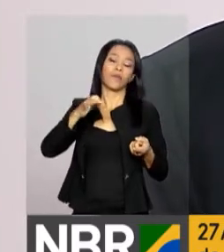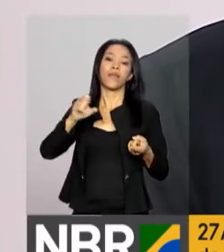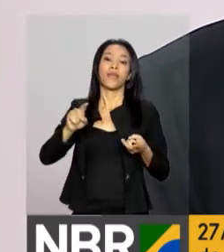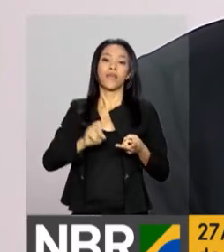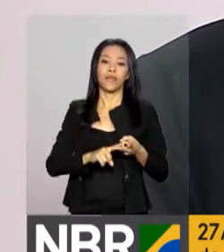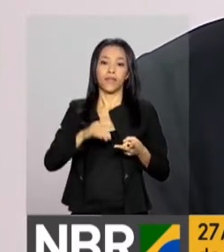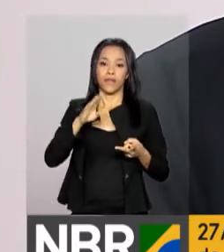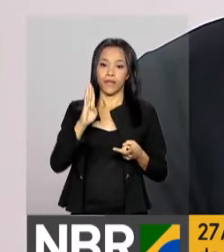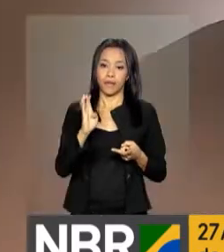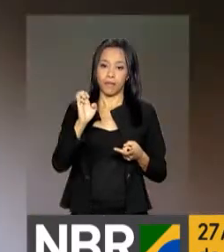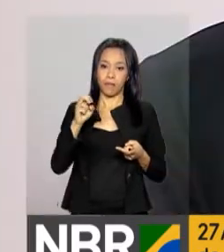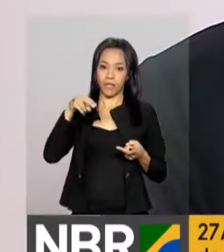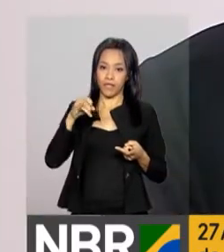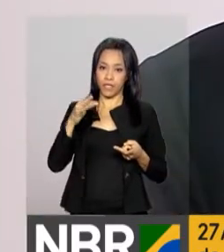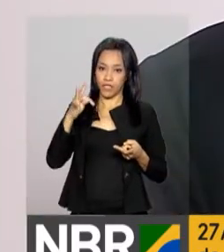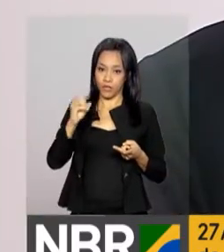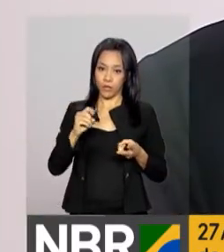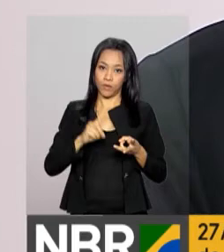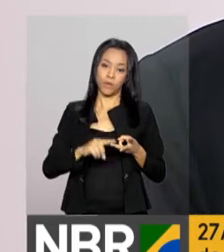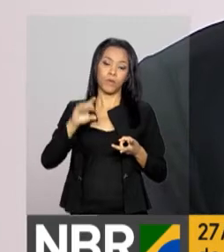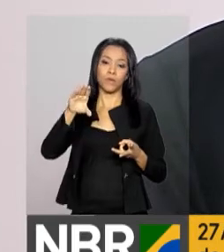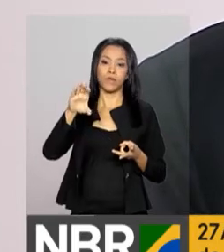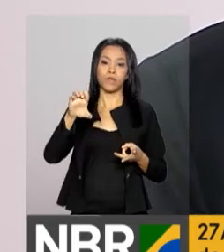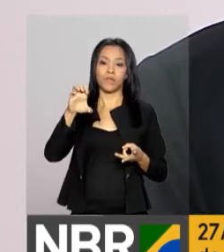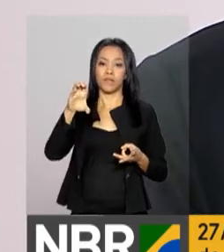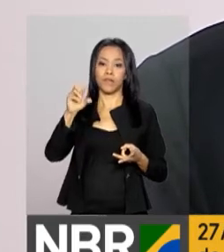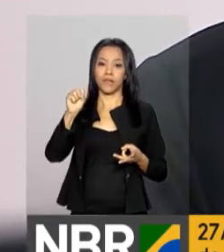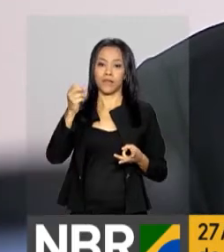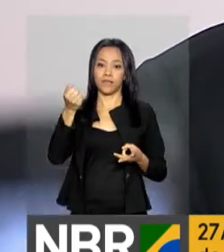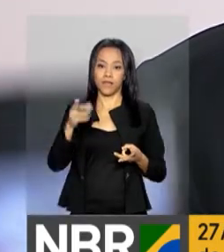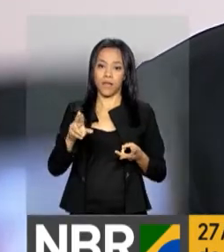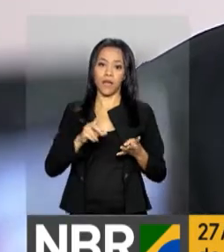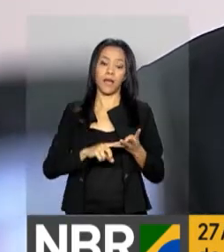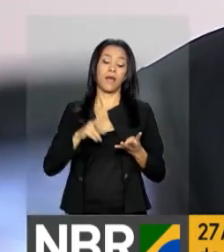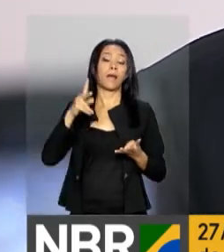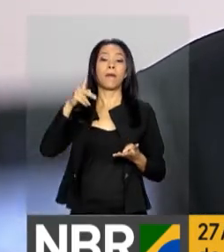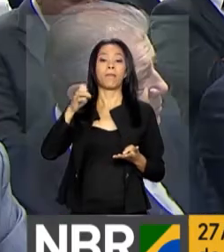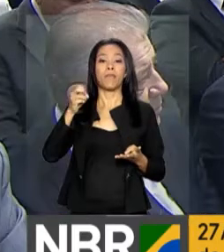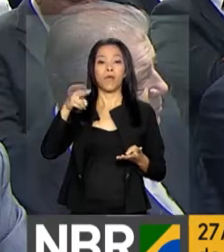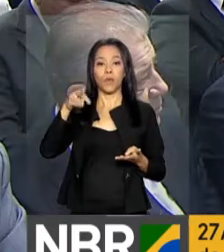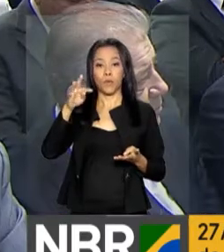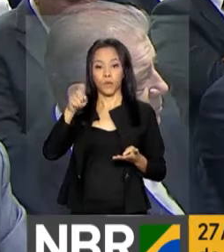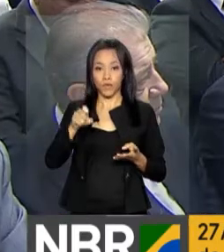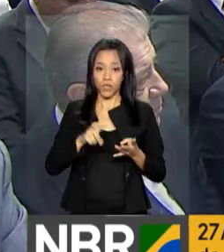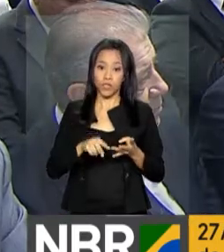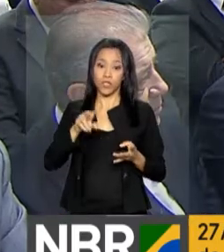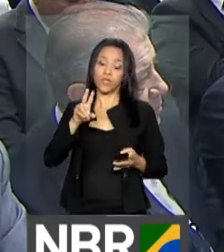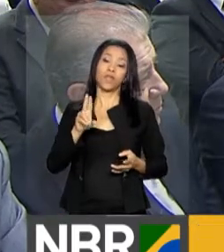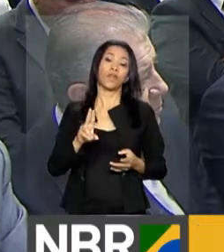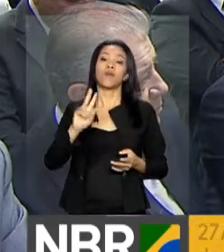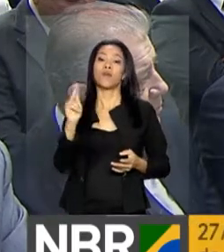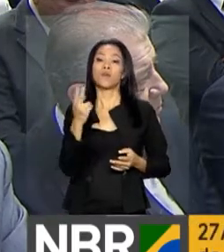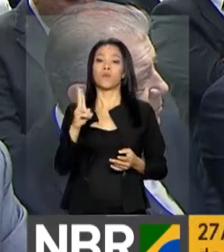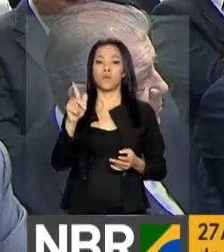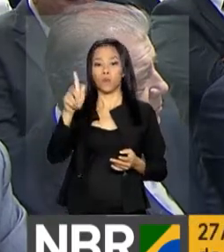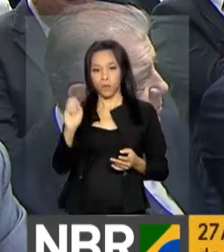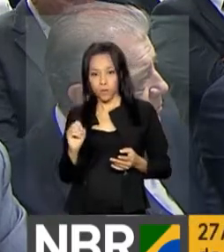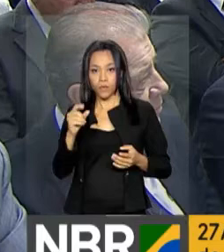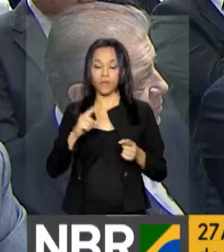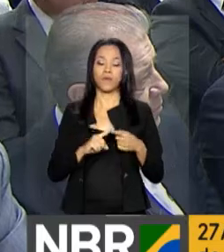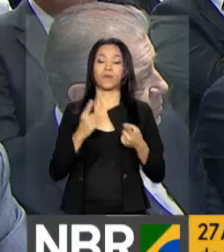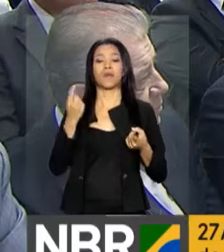benito gama salon darcísio perondi roberto nascimento ou moto leonardo que então um marco tebaldi